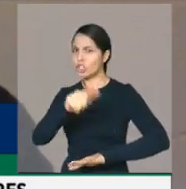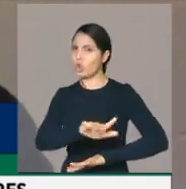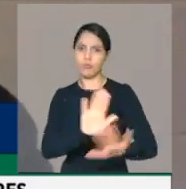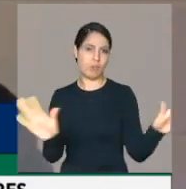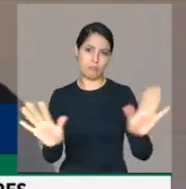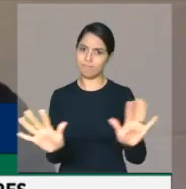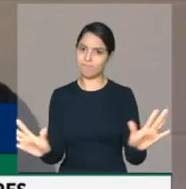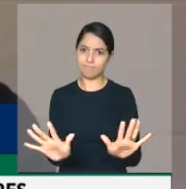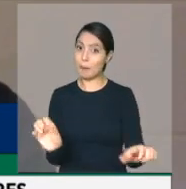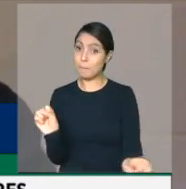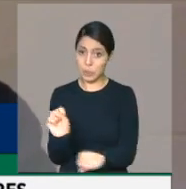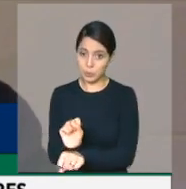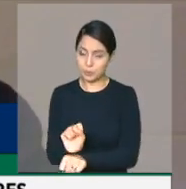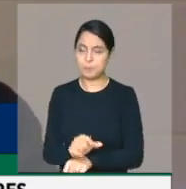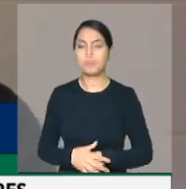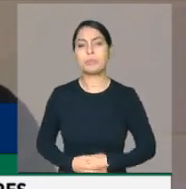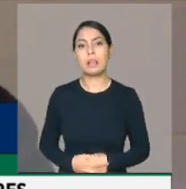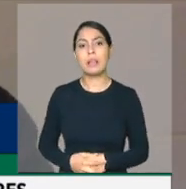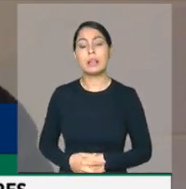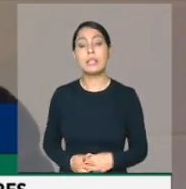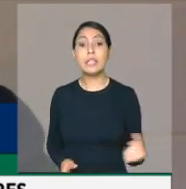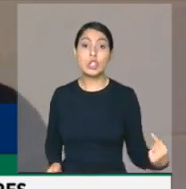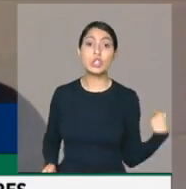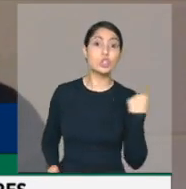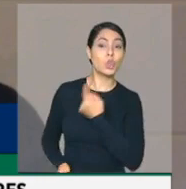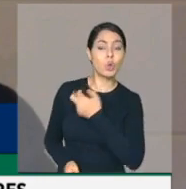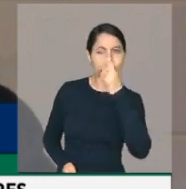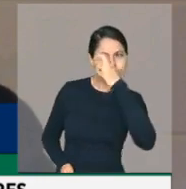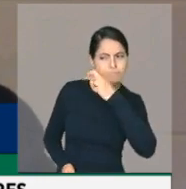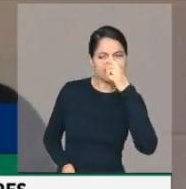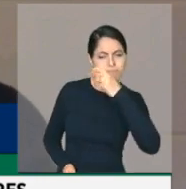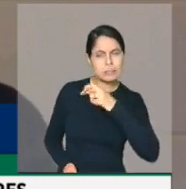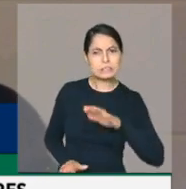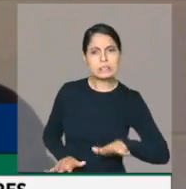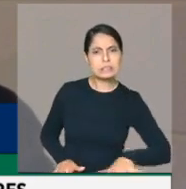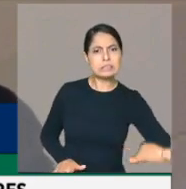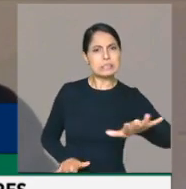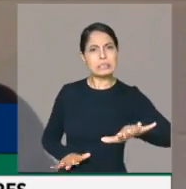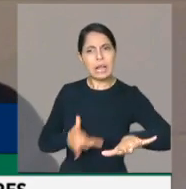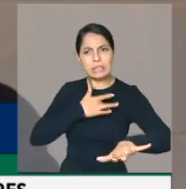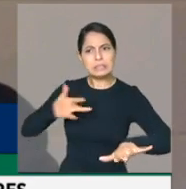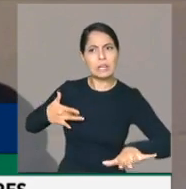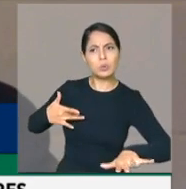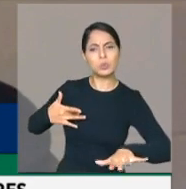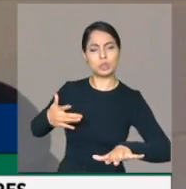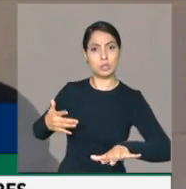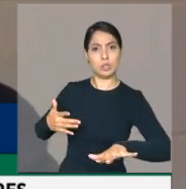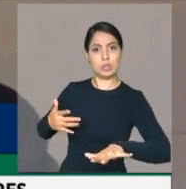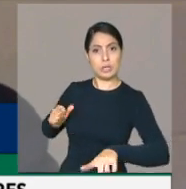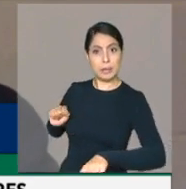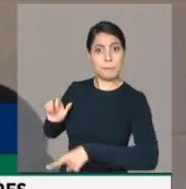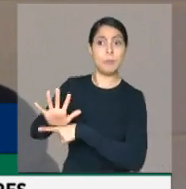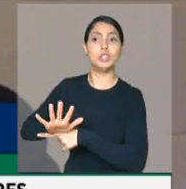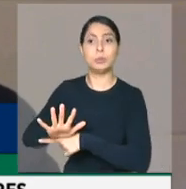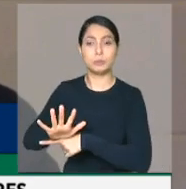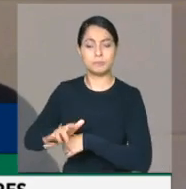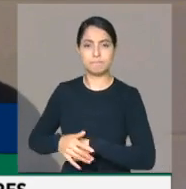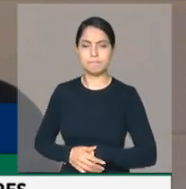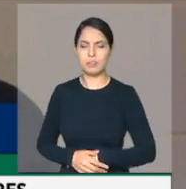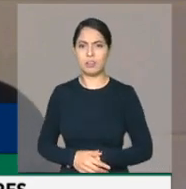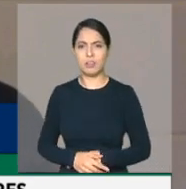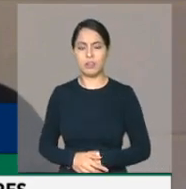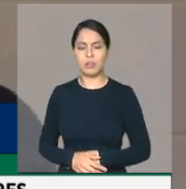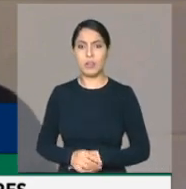vigilante conseguiram juntos impedir um retrocesso que seria péssimo para o país.